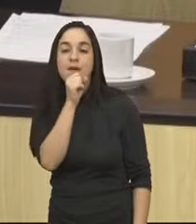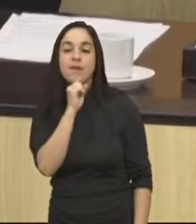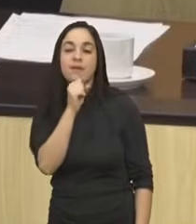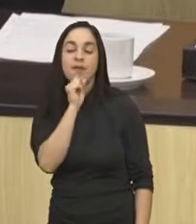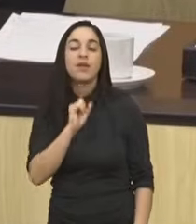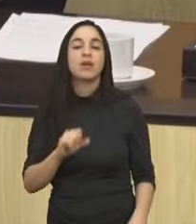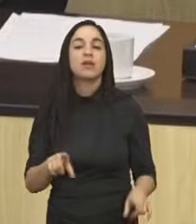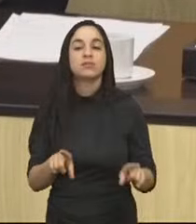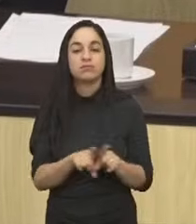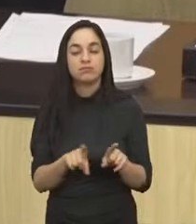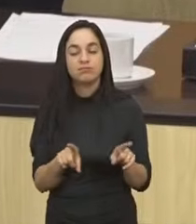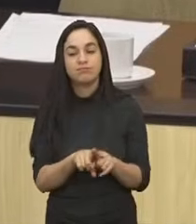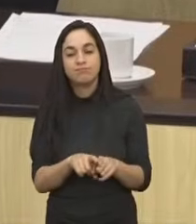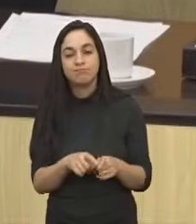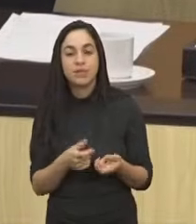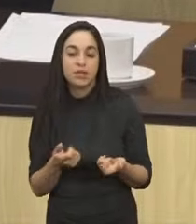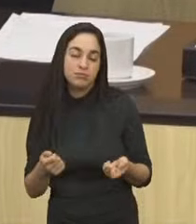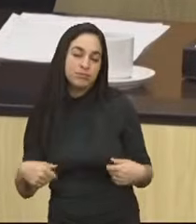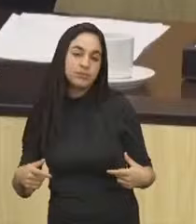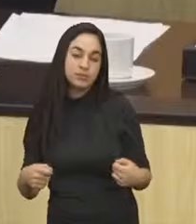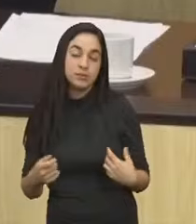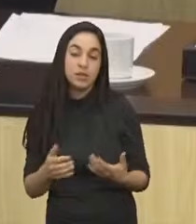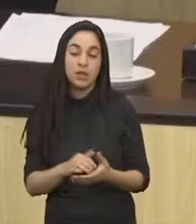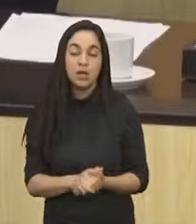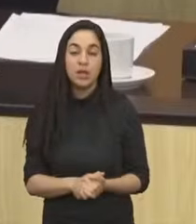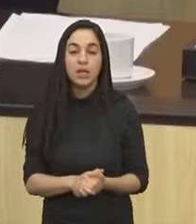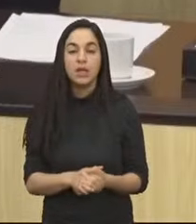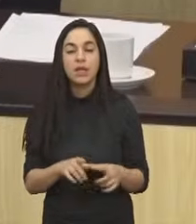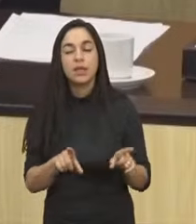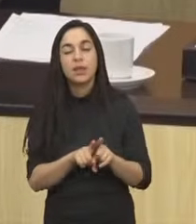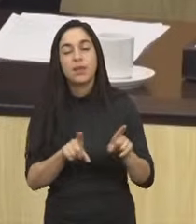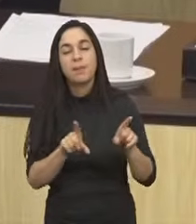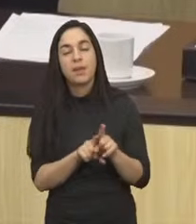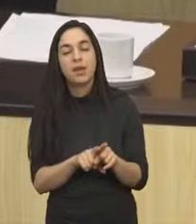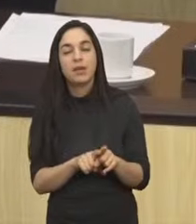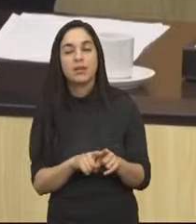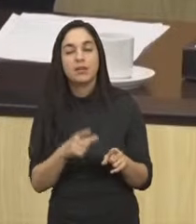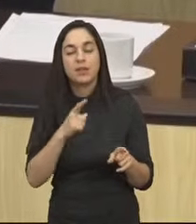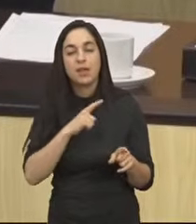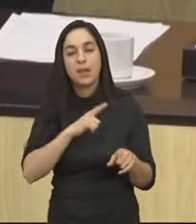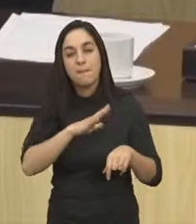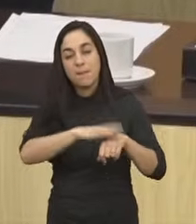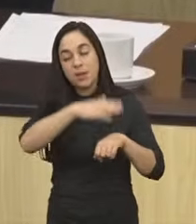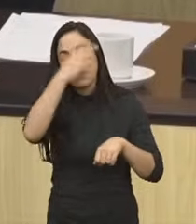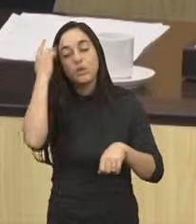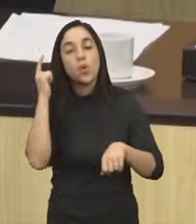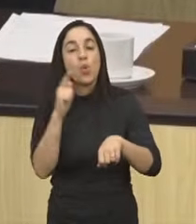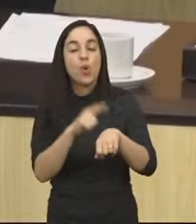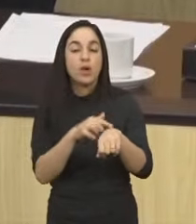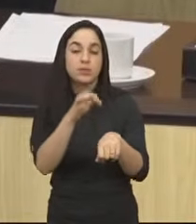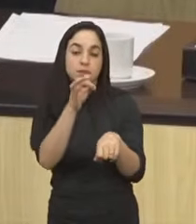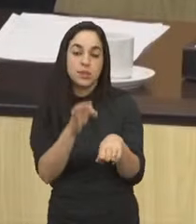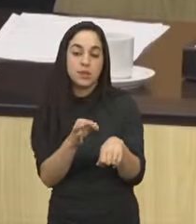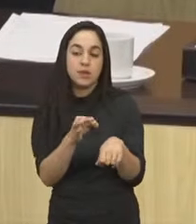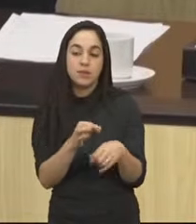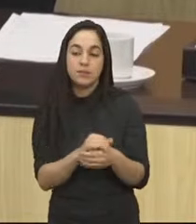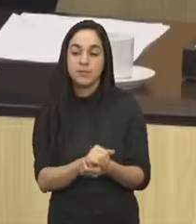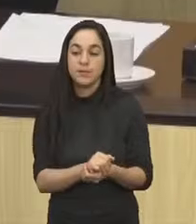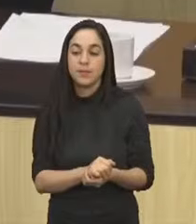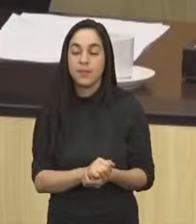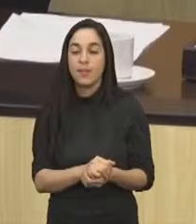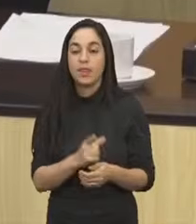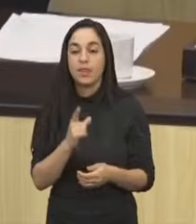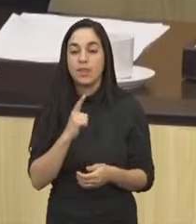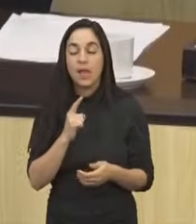A alteração, ainda que em horários específicos, como de maior fluxo de embarque, proporciona um ganho significativo